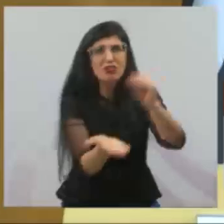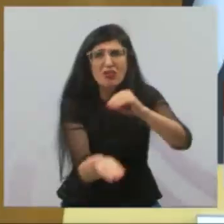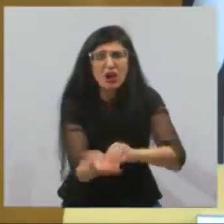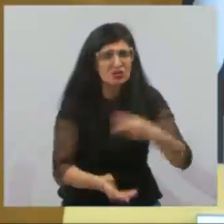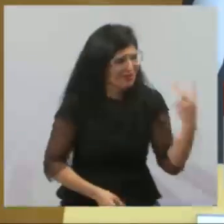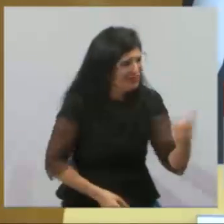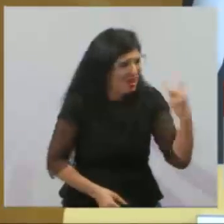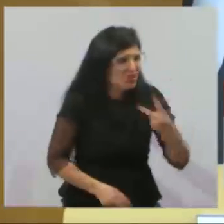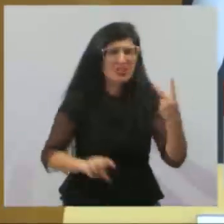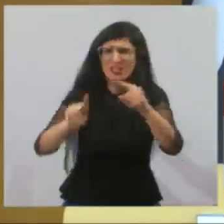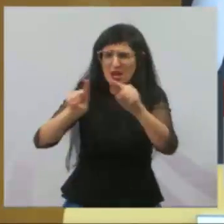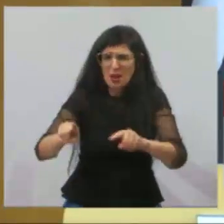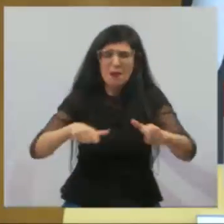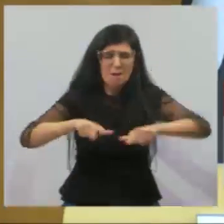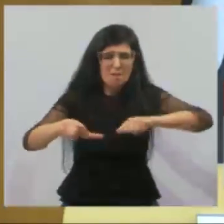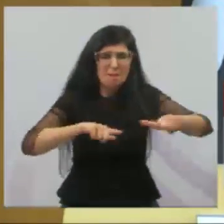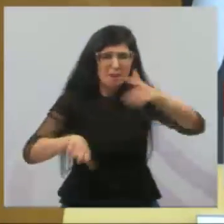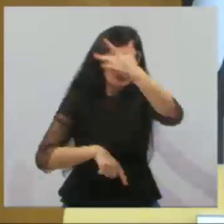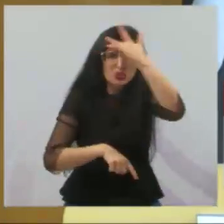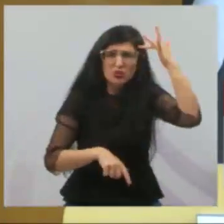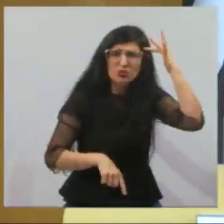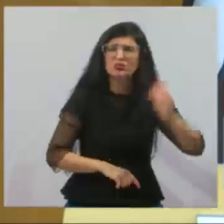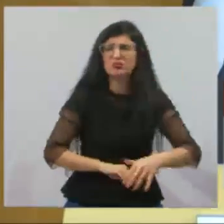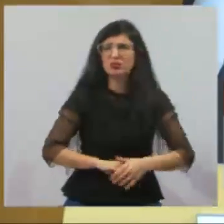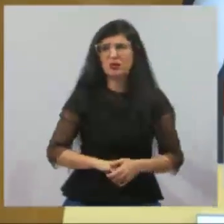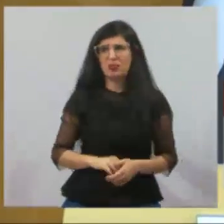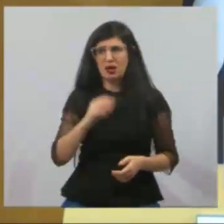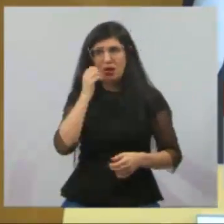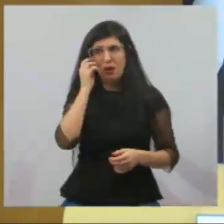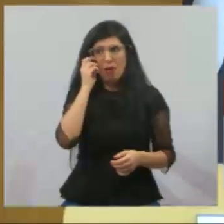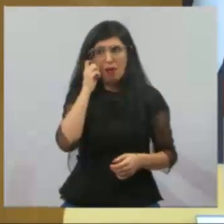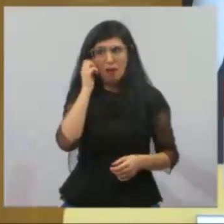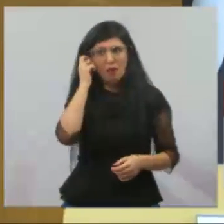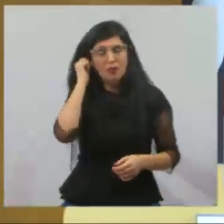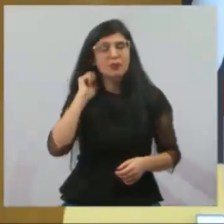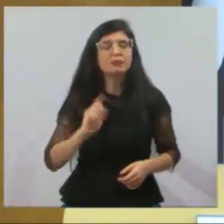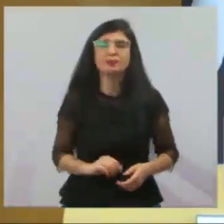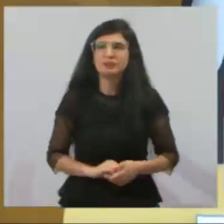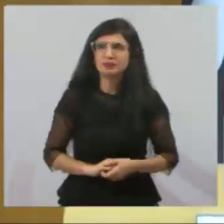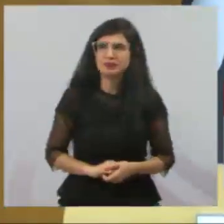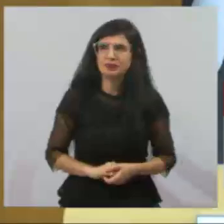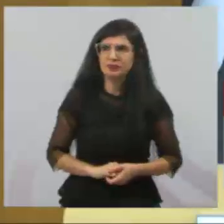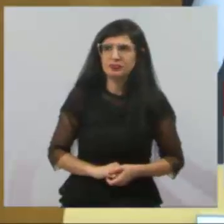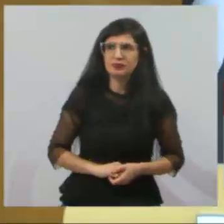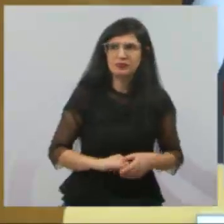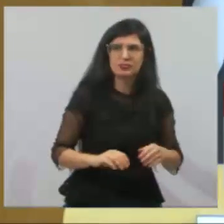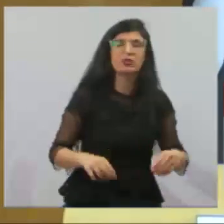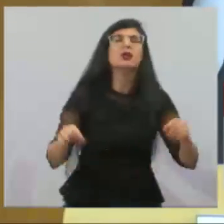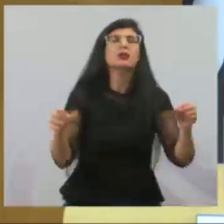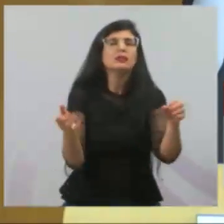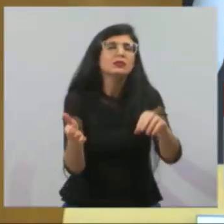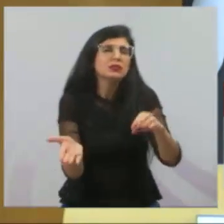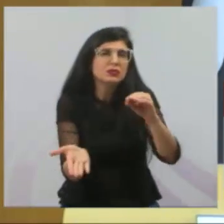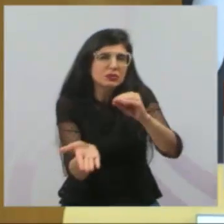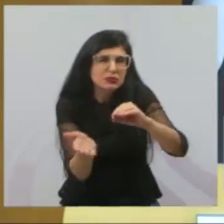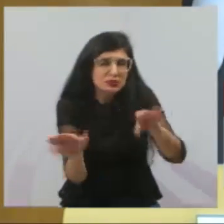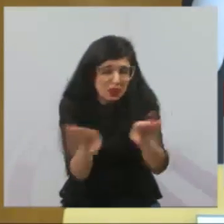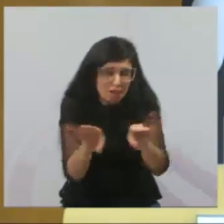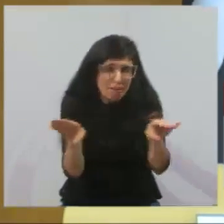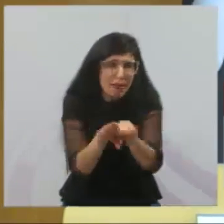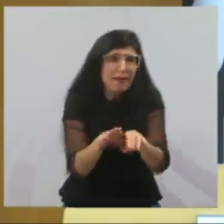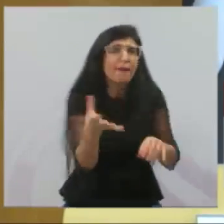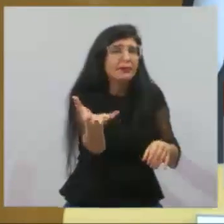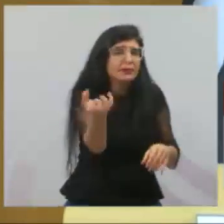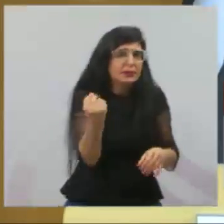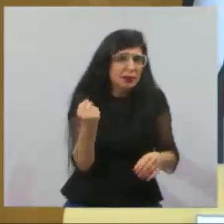valorização, sim. Quando o servidor precisa brigar para ter periculosidade, insalubridade, é falta de valorização.